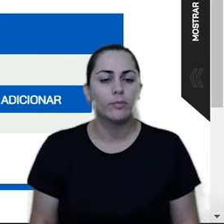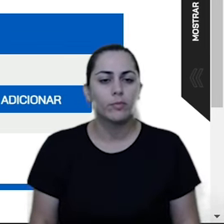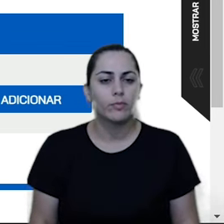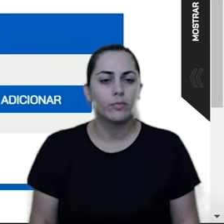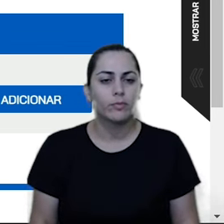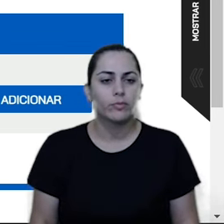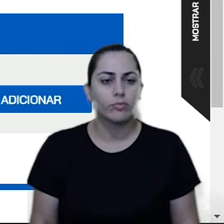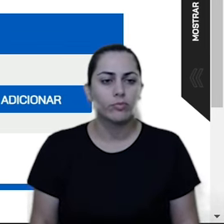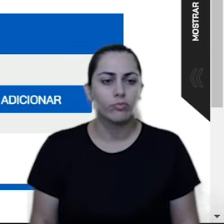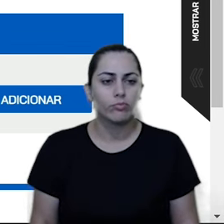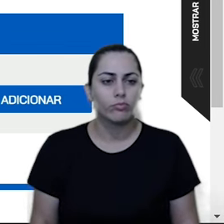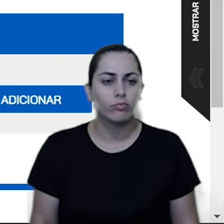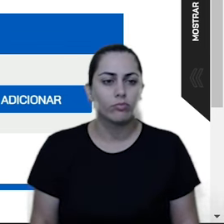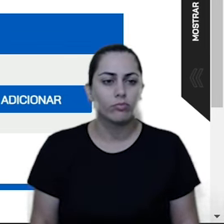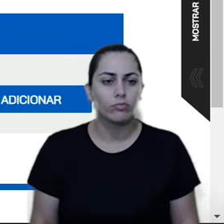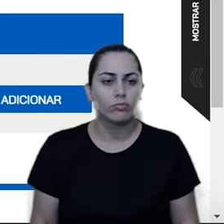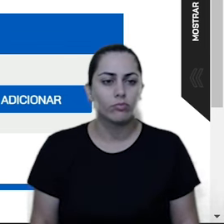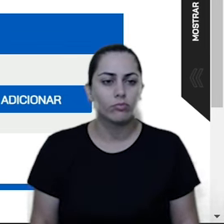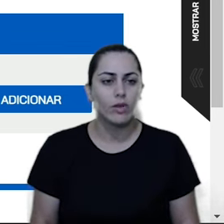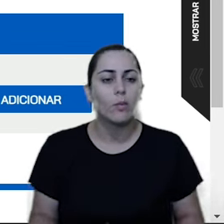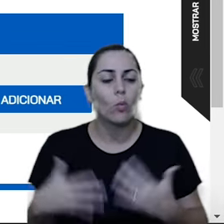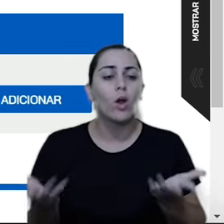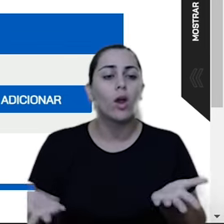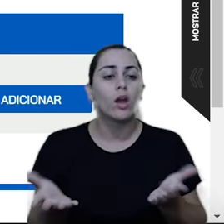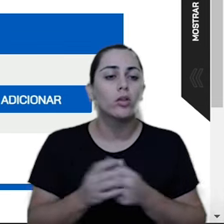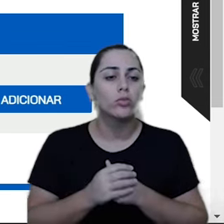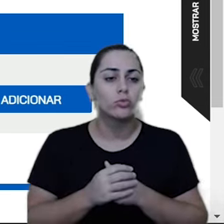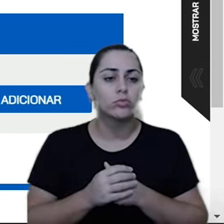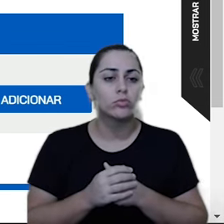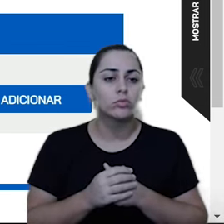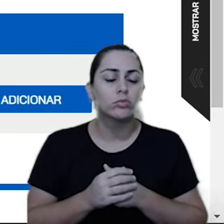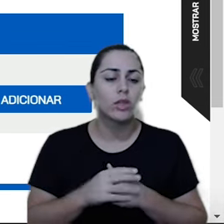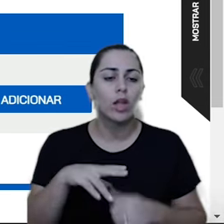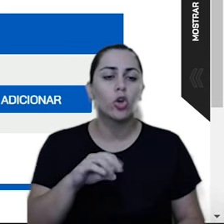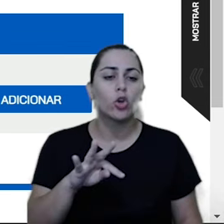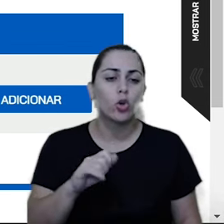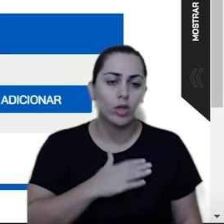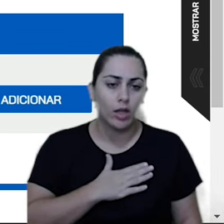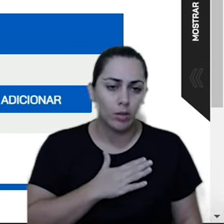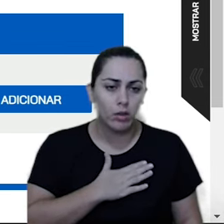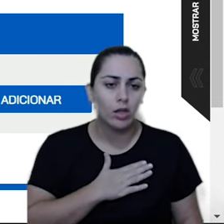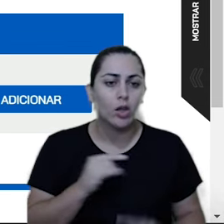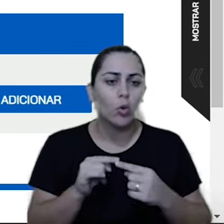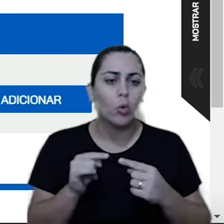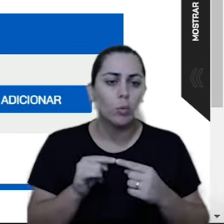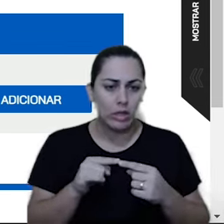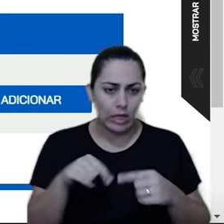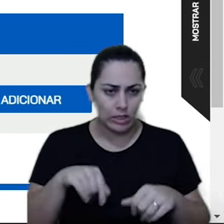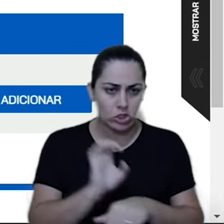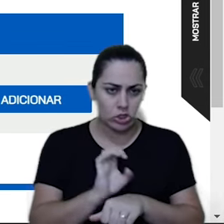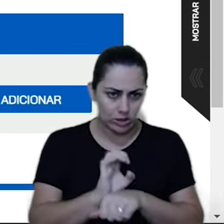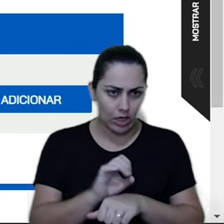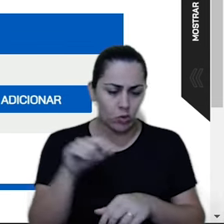substituição aí ela é um pr Quando vai ser nas minhas notas de saída ela é ativa para dentro do